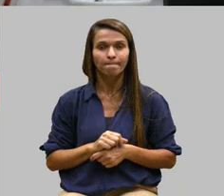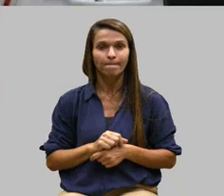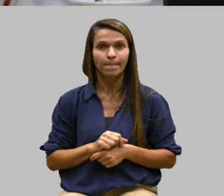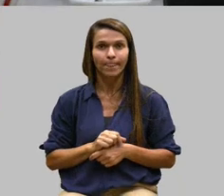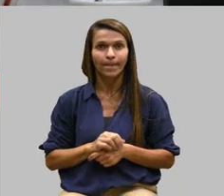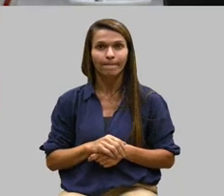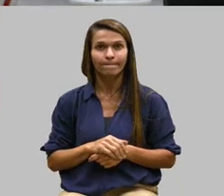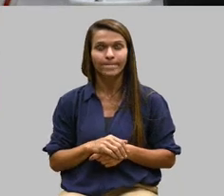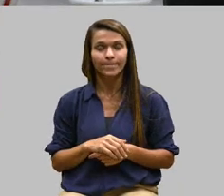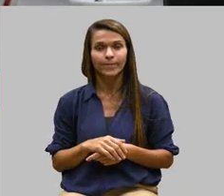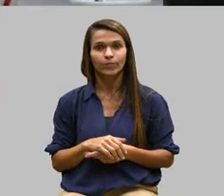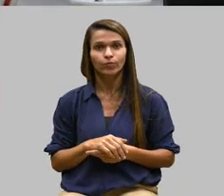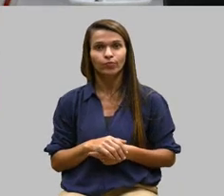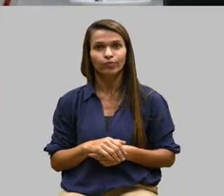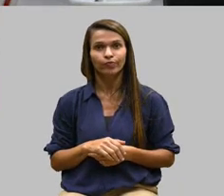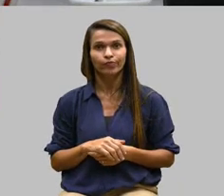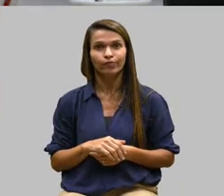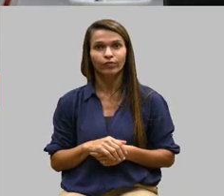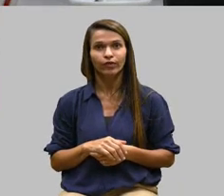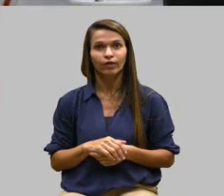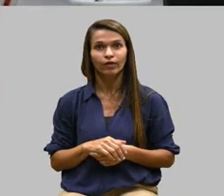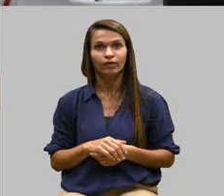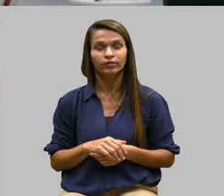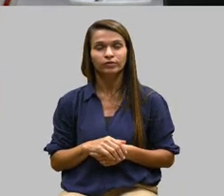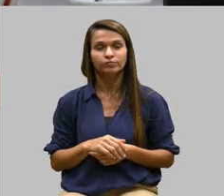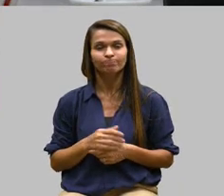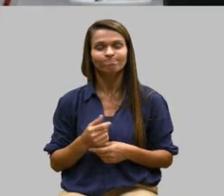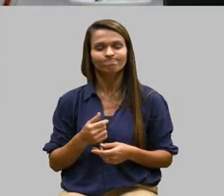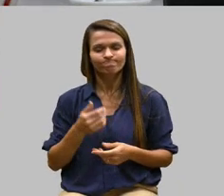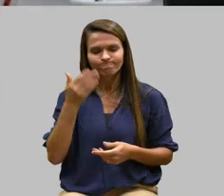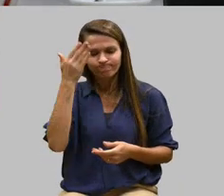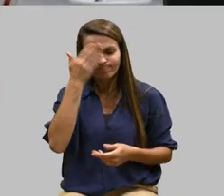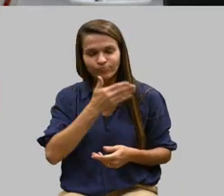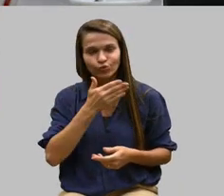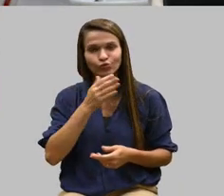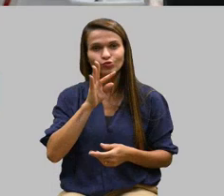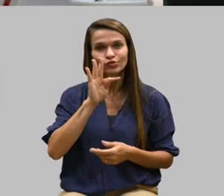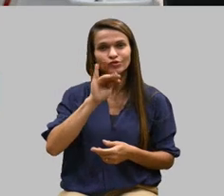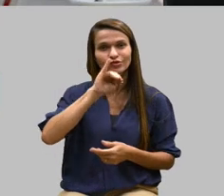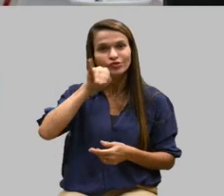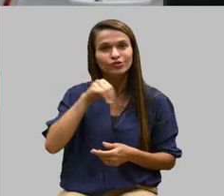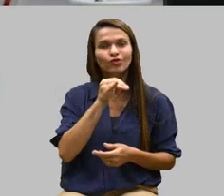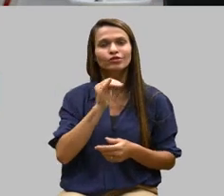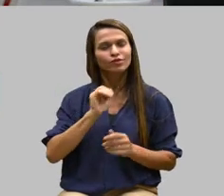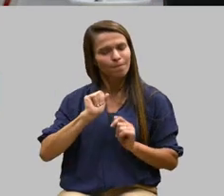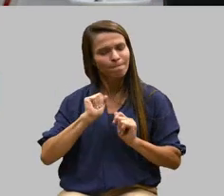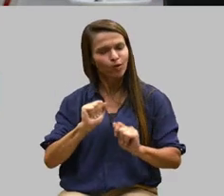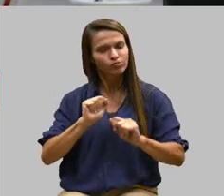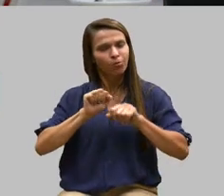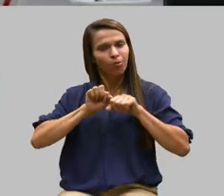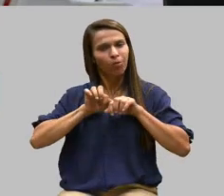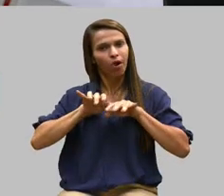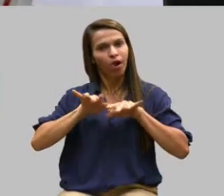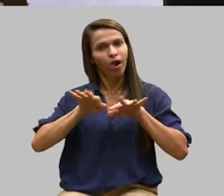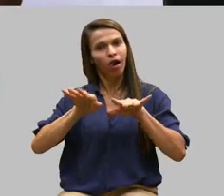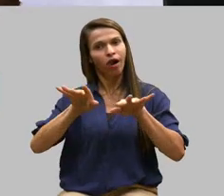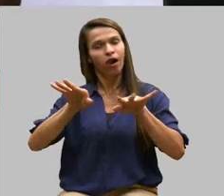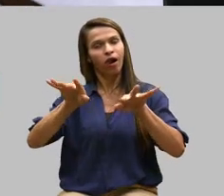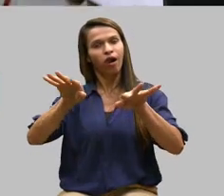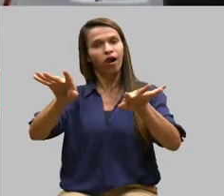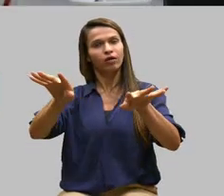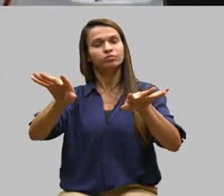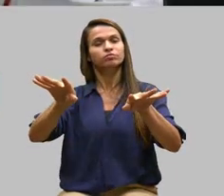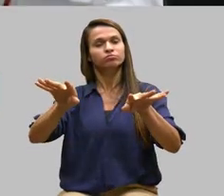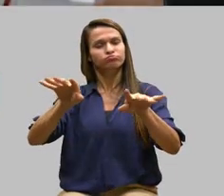esse exemplo concreto do TJ Possa irradiar possa